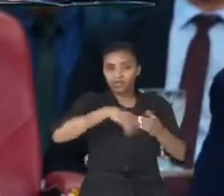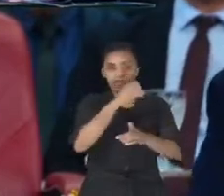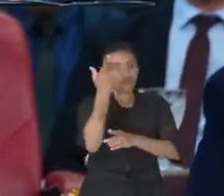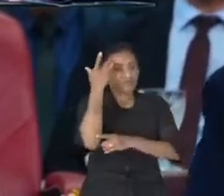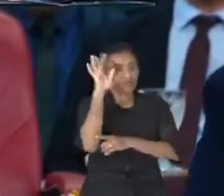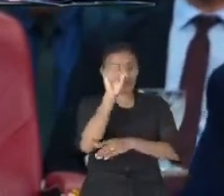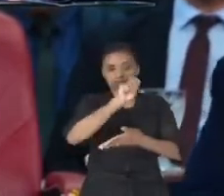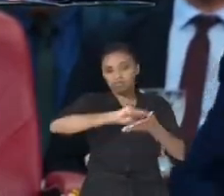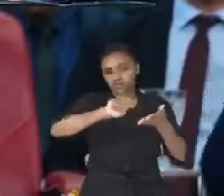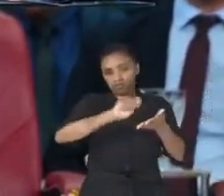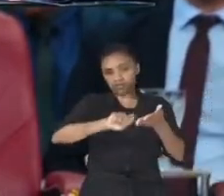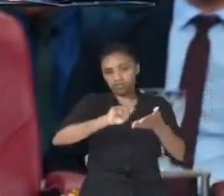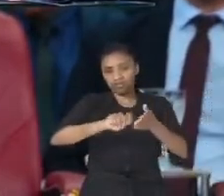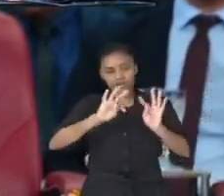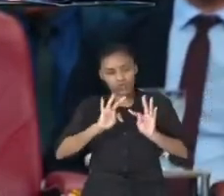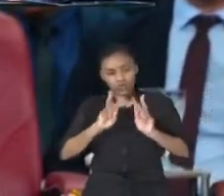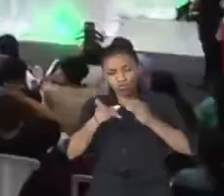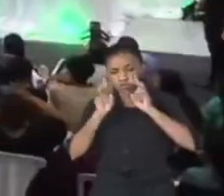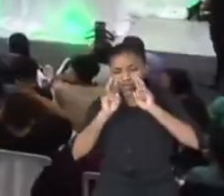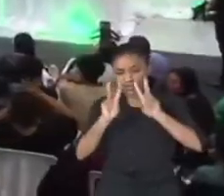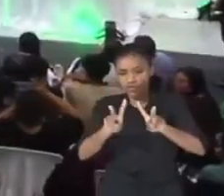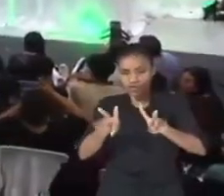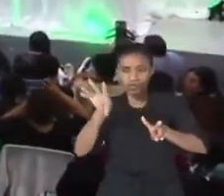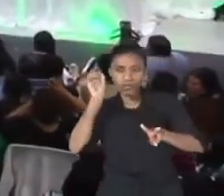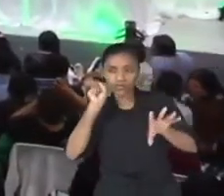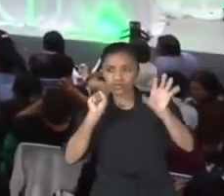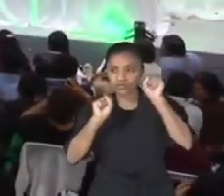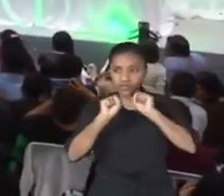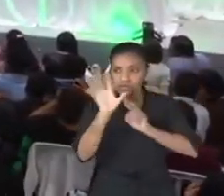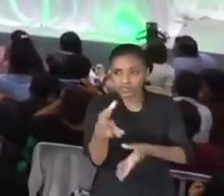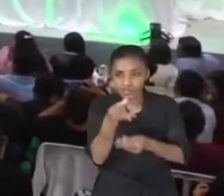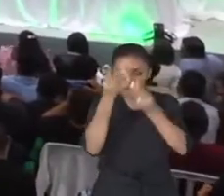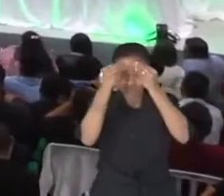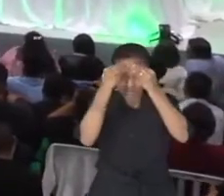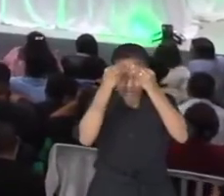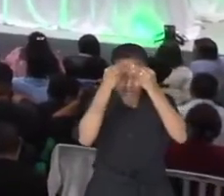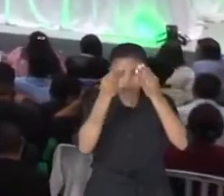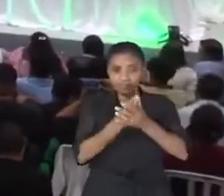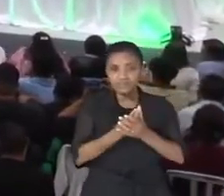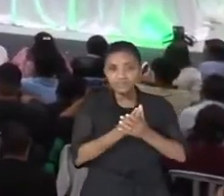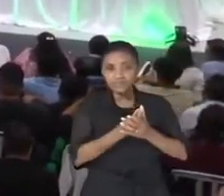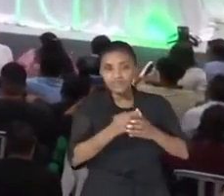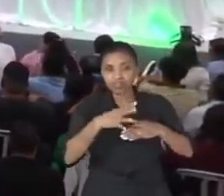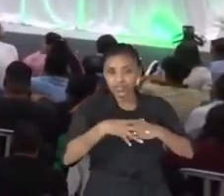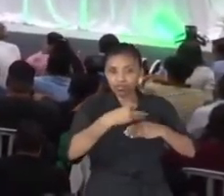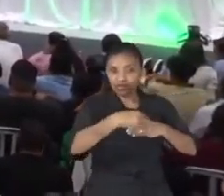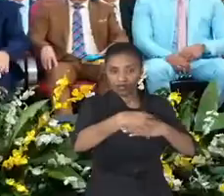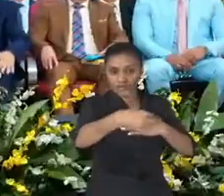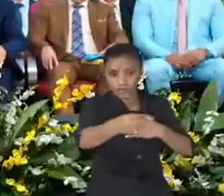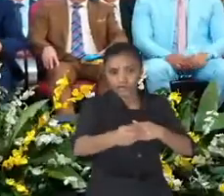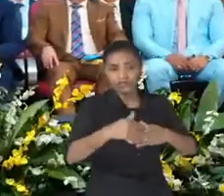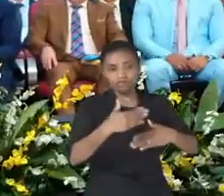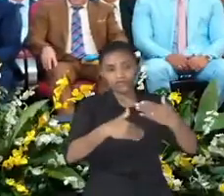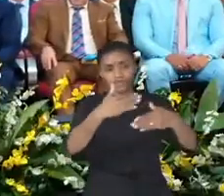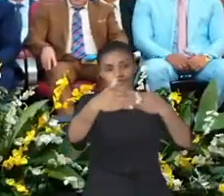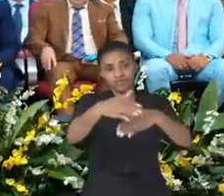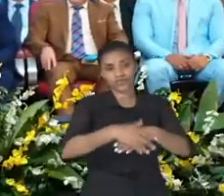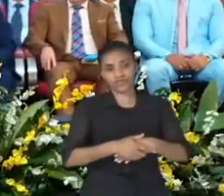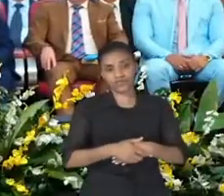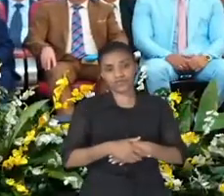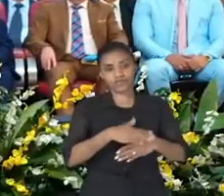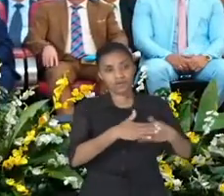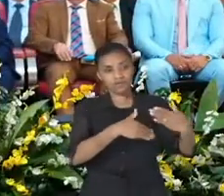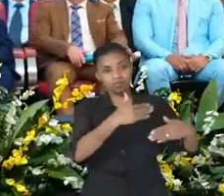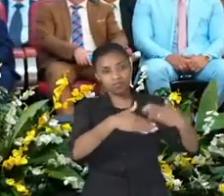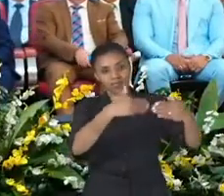Então tudo o que eles viam e ouviam, eles memorizavam e passavam de pai para filho, de filho para o filho do seu filho, e